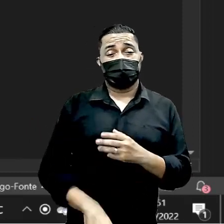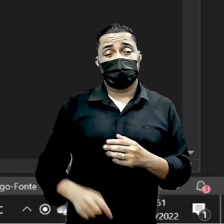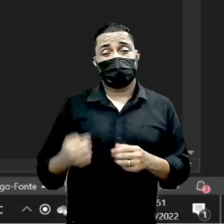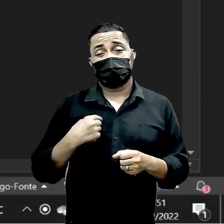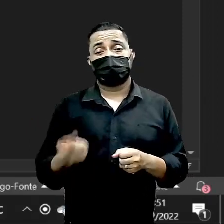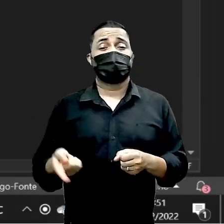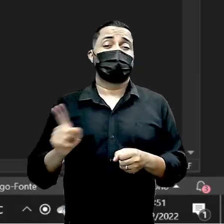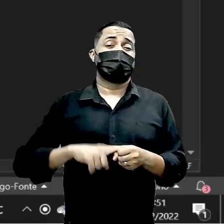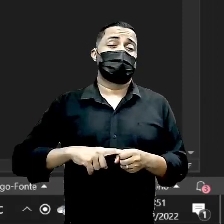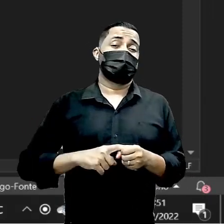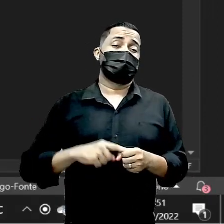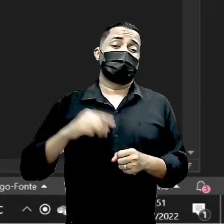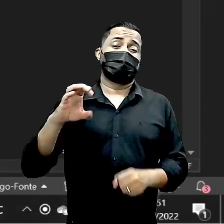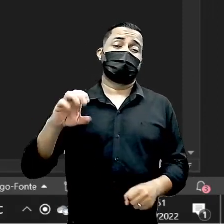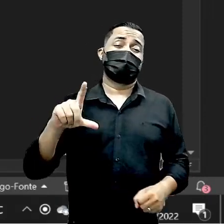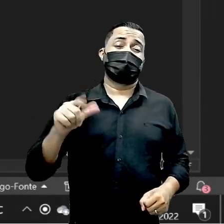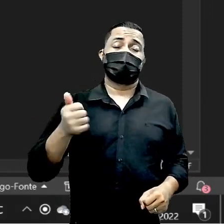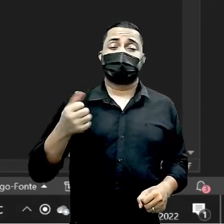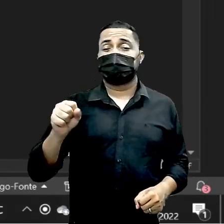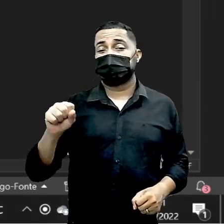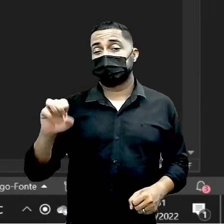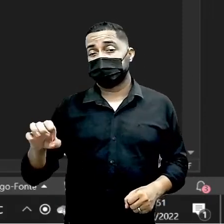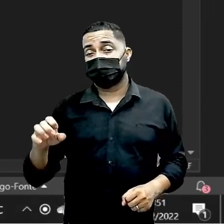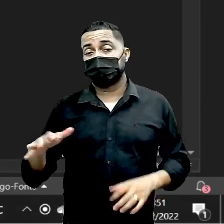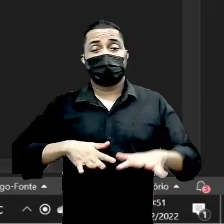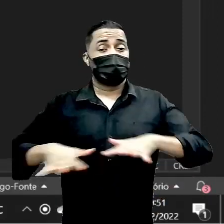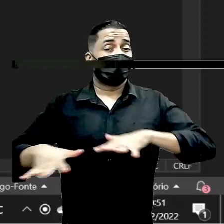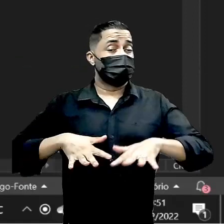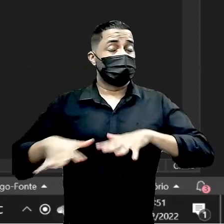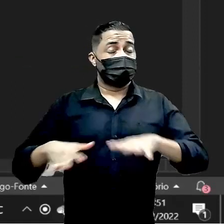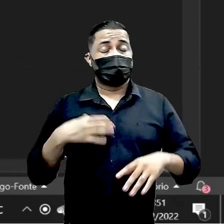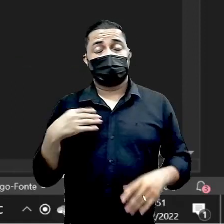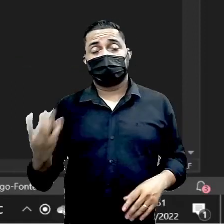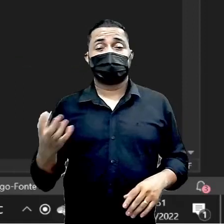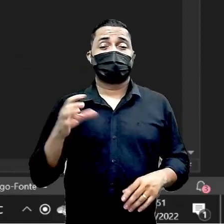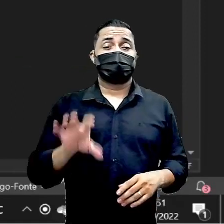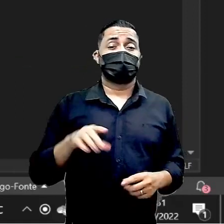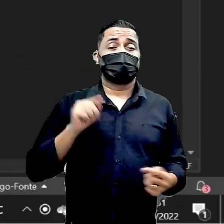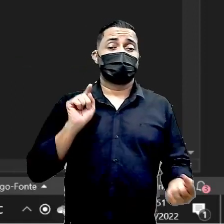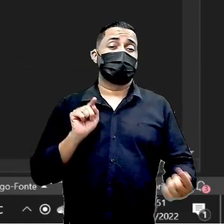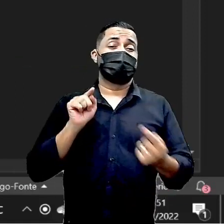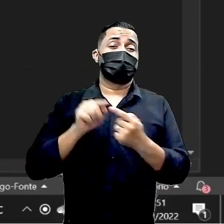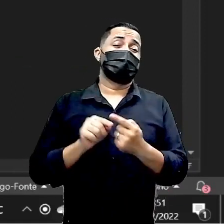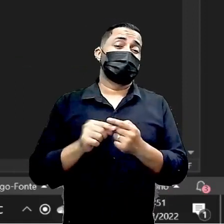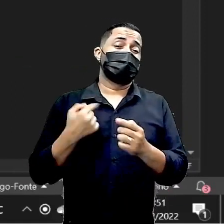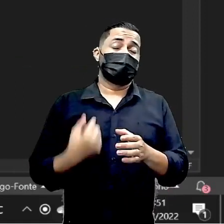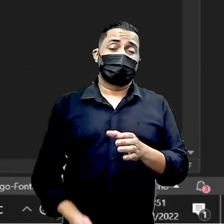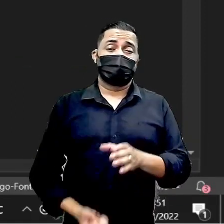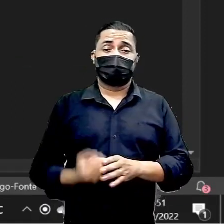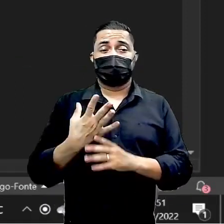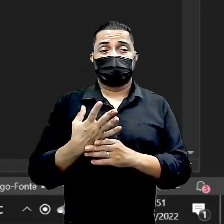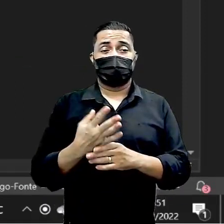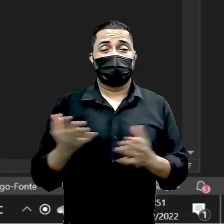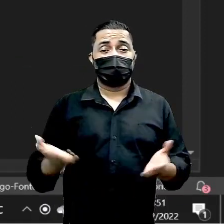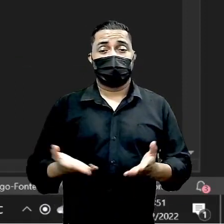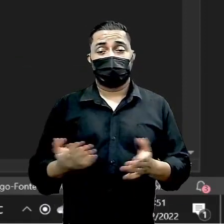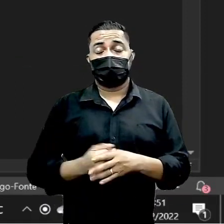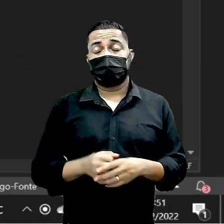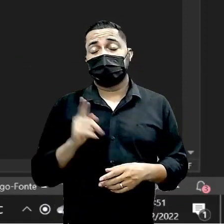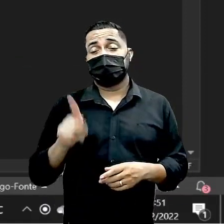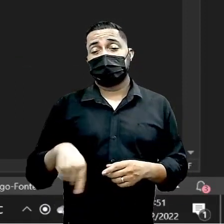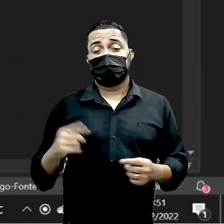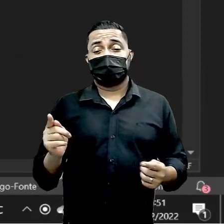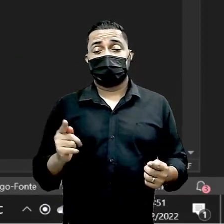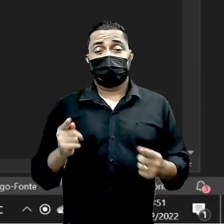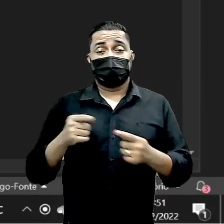minha classe de movimento e coloquei o objeto tiro que eu criei. Lá agora. E esse objeto